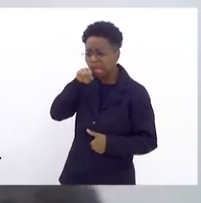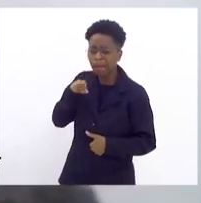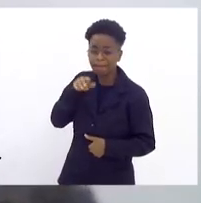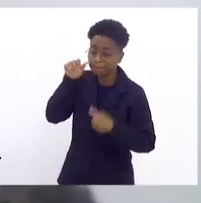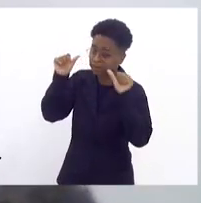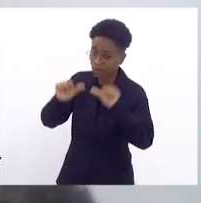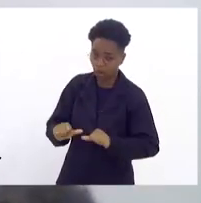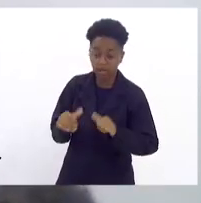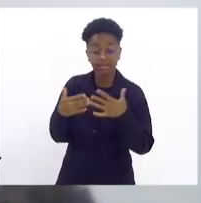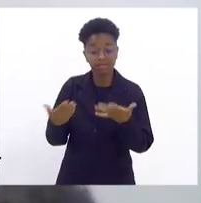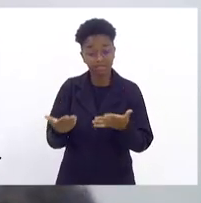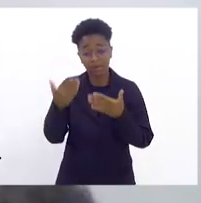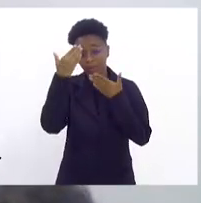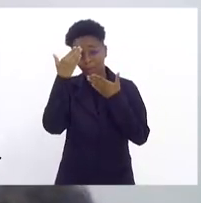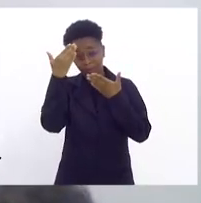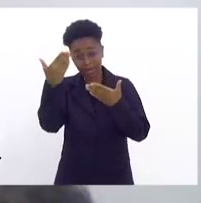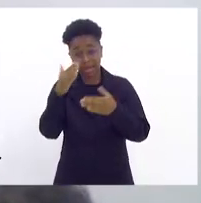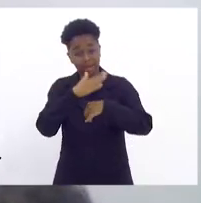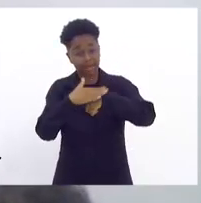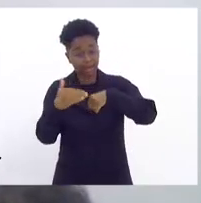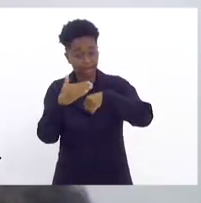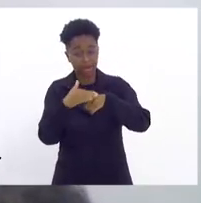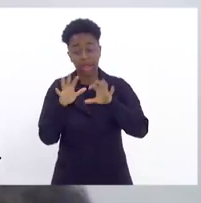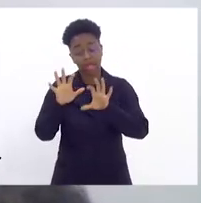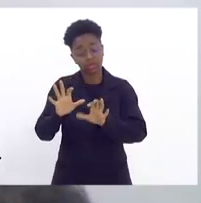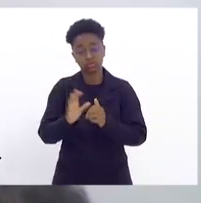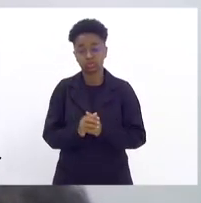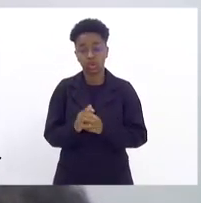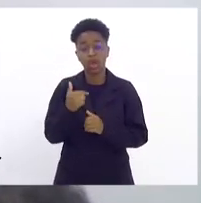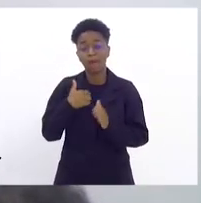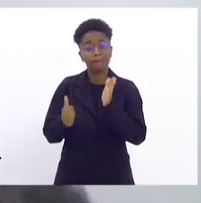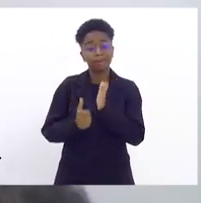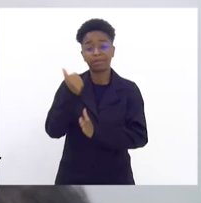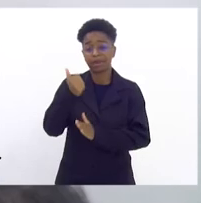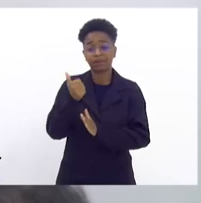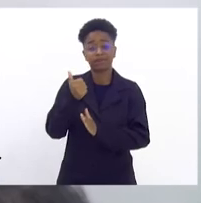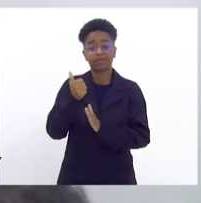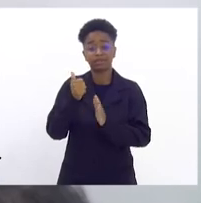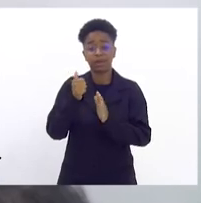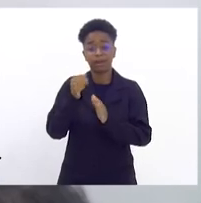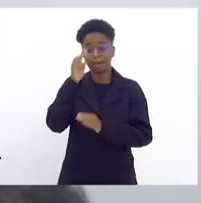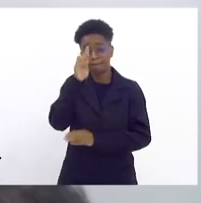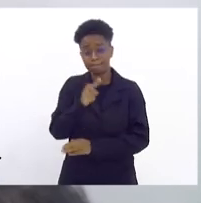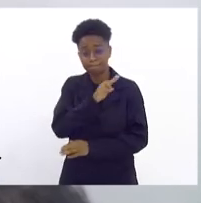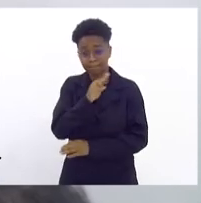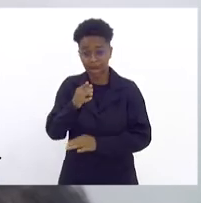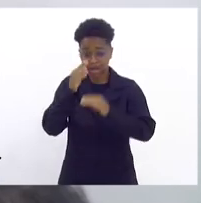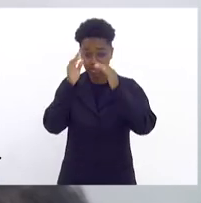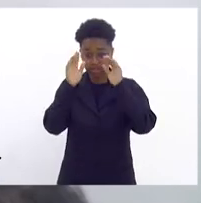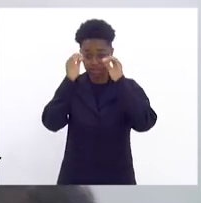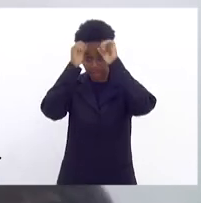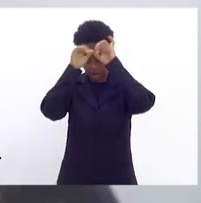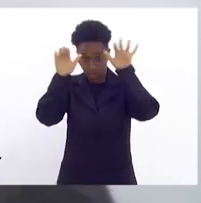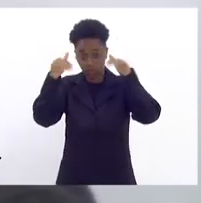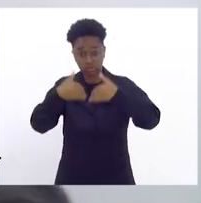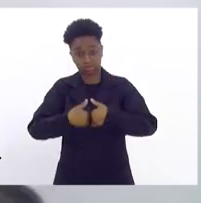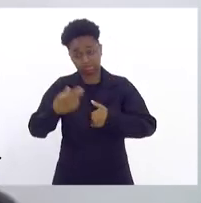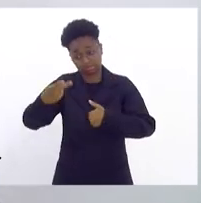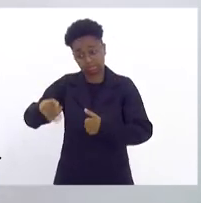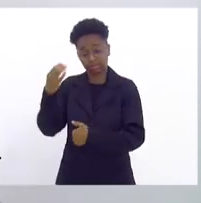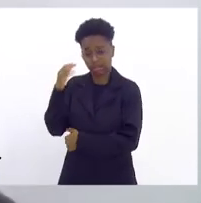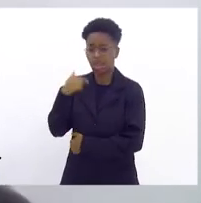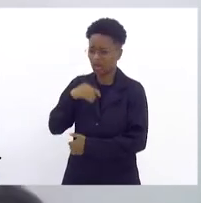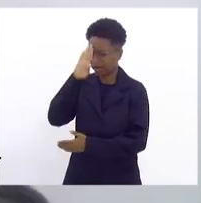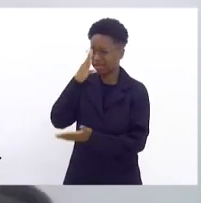né Agradeço o carinho e é isso eu acho que eu sou o primeiro padre autista da arquidiocese de Niterói eu acredito que